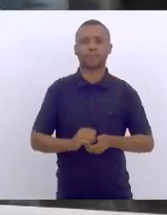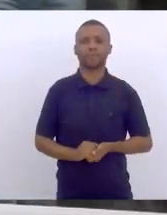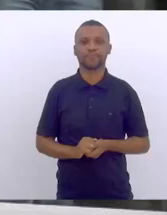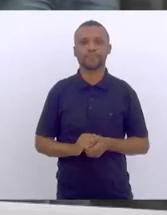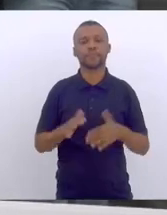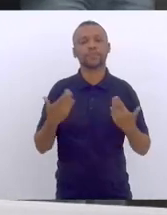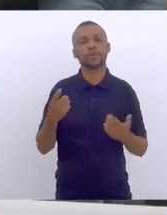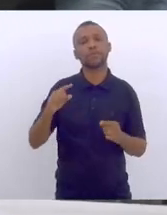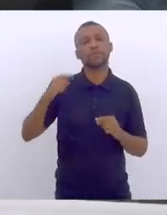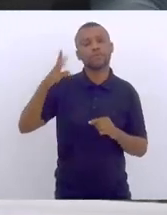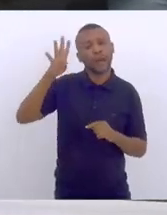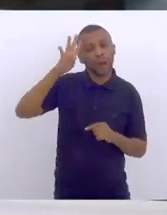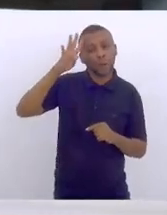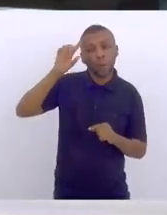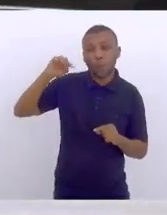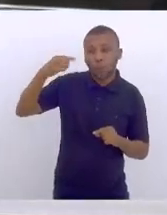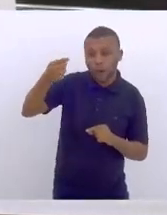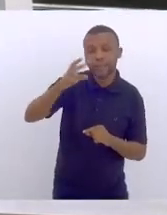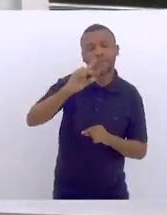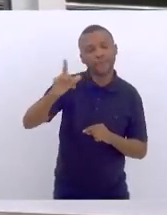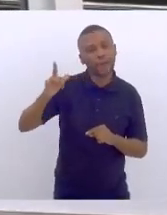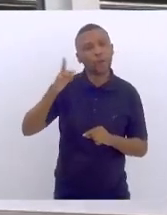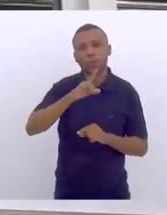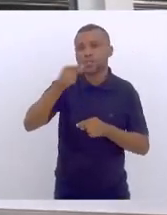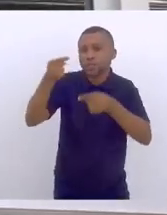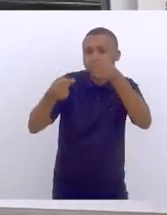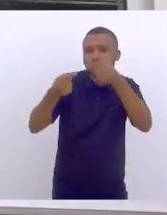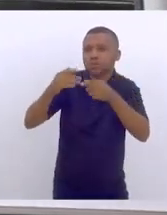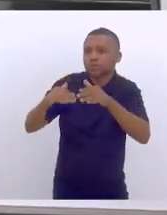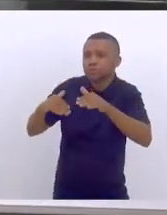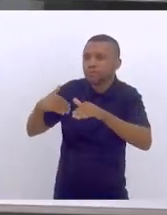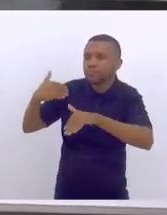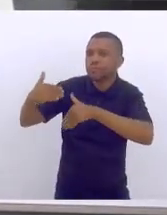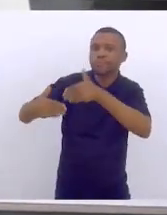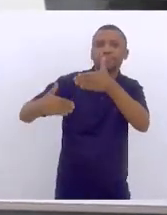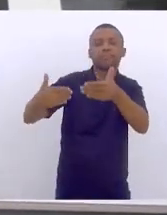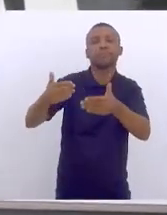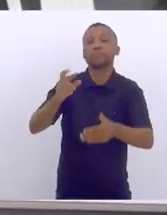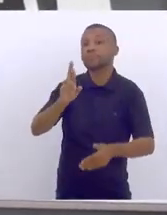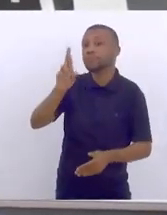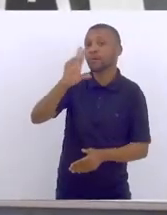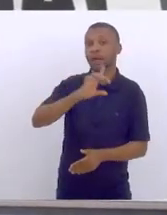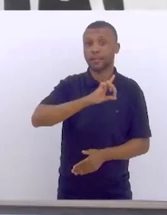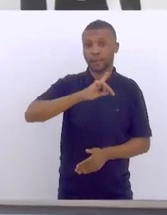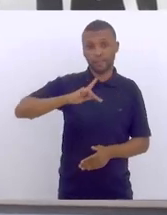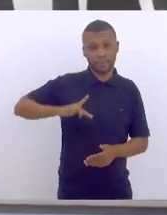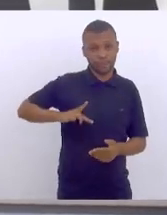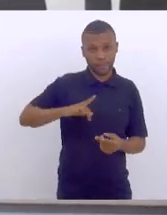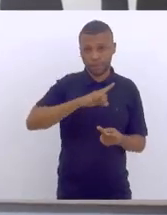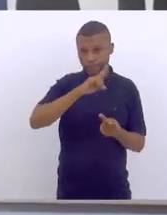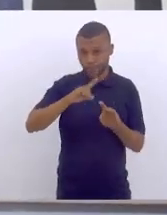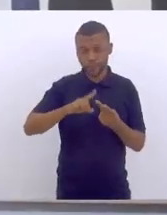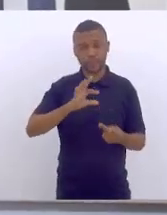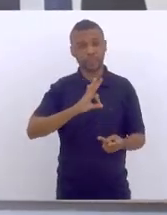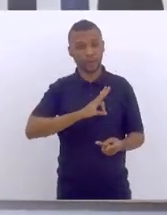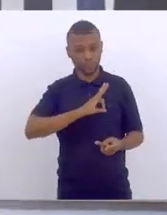na próxima quarta-feira vamos avançar bastante com os representantes da Defensoria, da Polícia